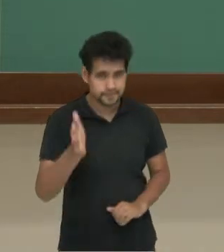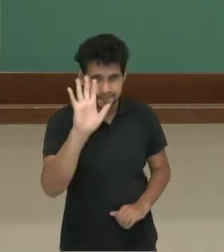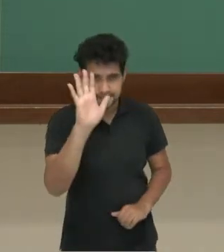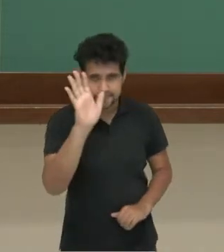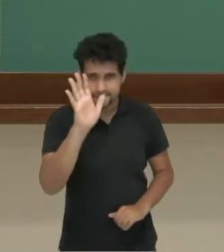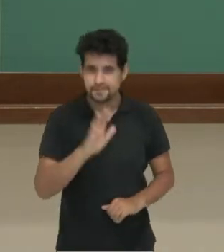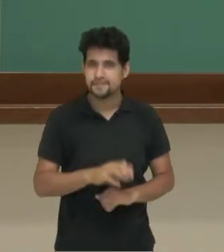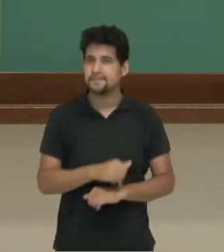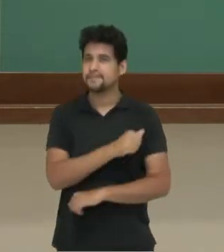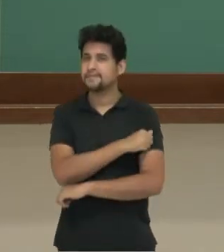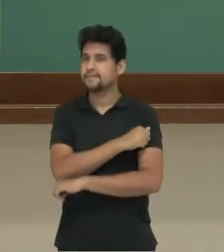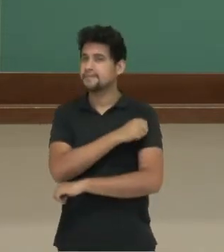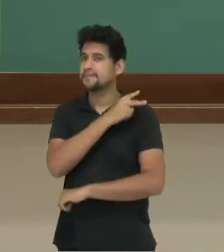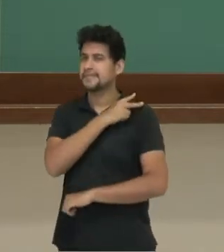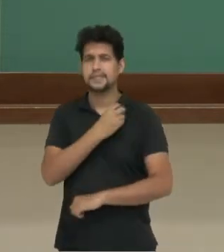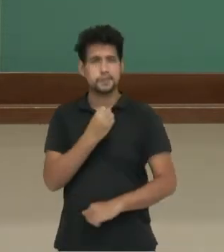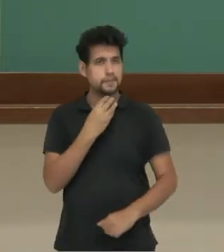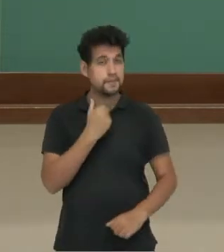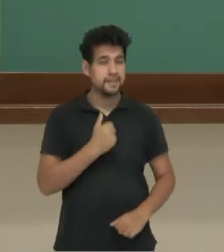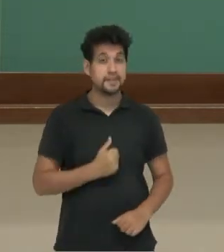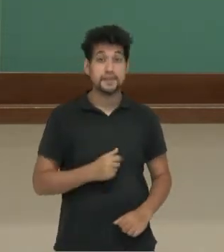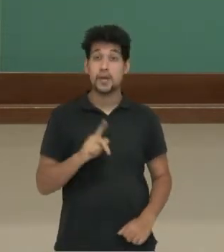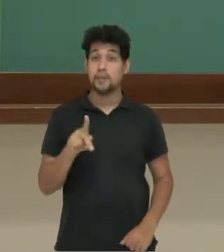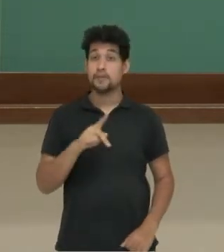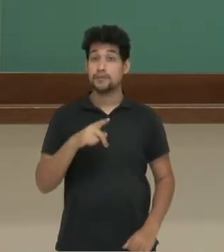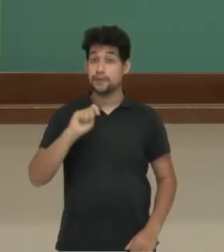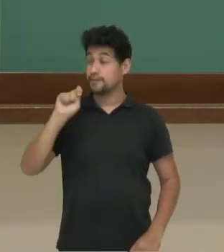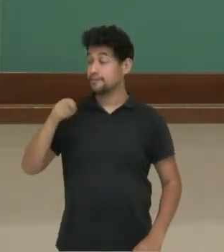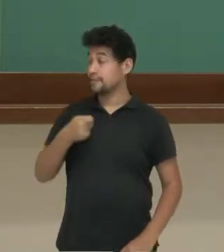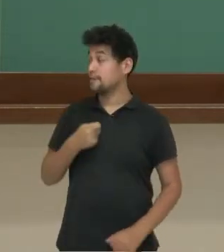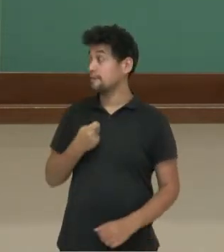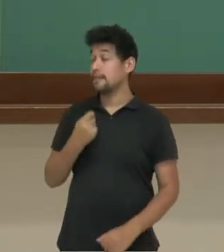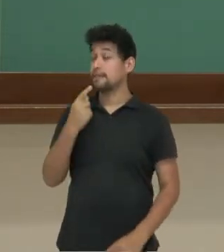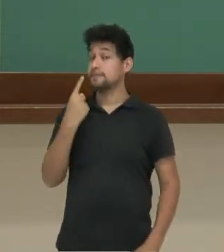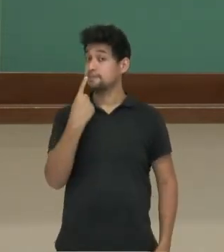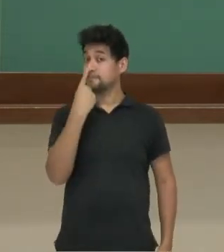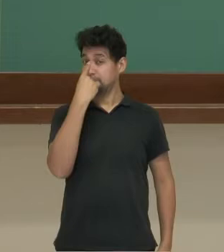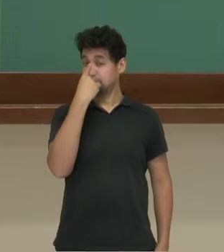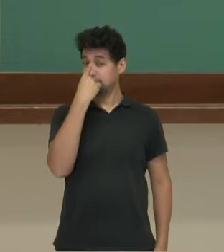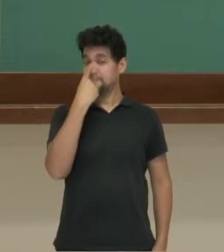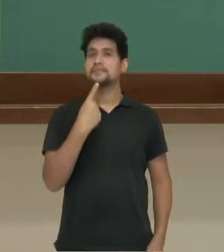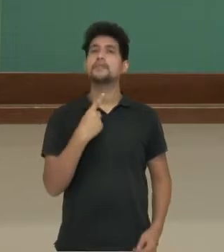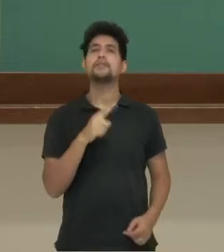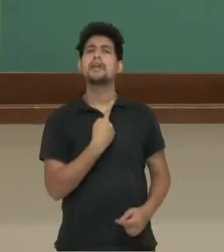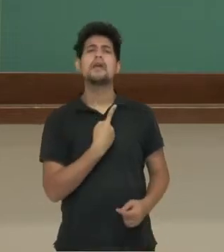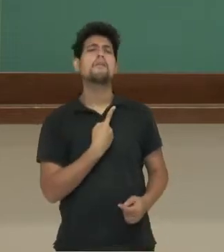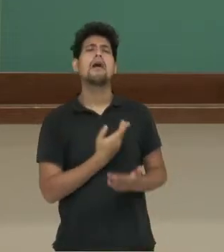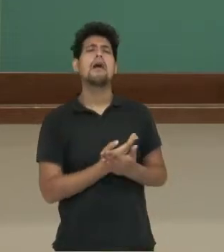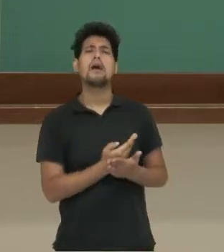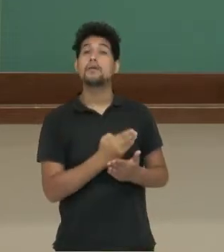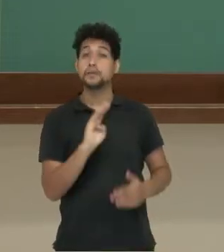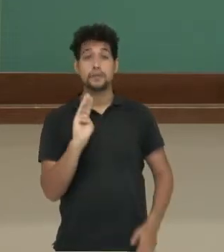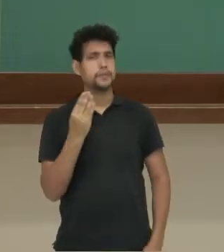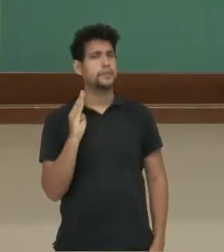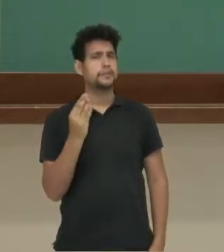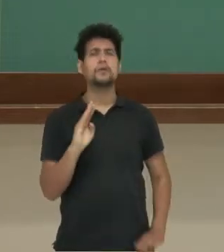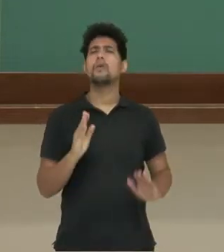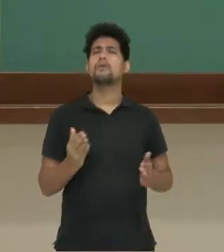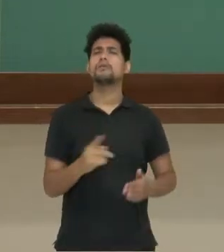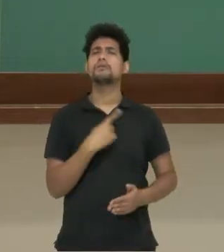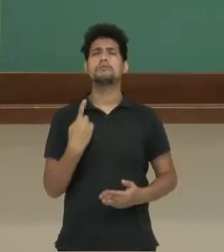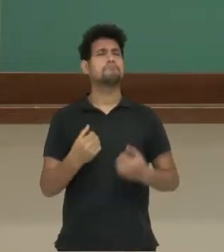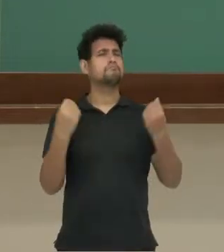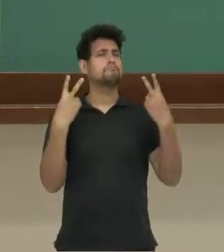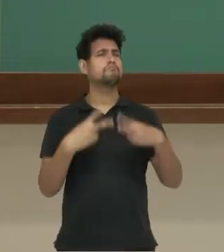Olá, estudantes da segunda série, tudo bem? Eu sou a professora Ana Carolina e vamos para mais uma aula de biologia. Na aula de hoje vamos falar a